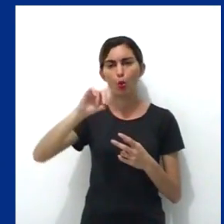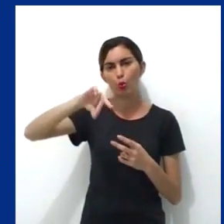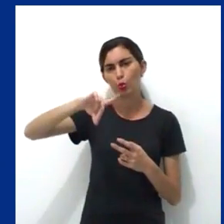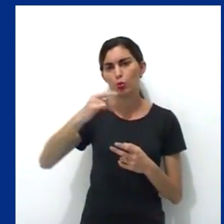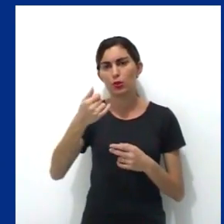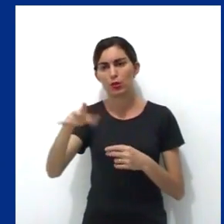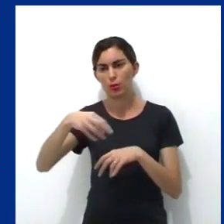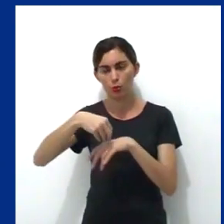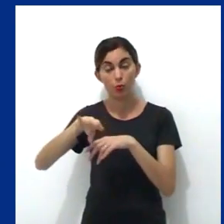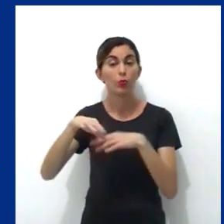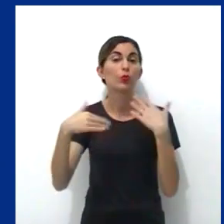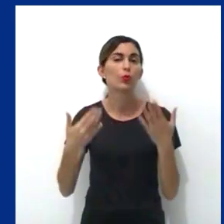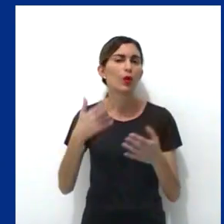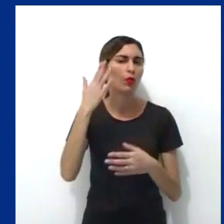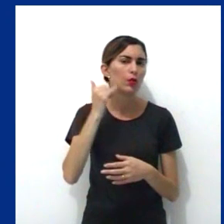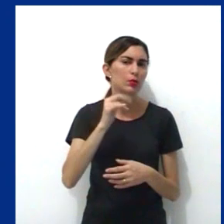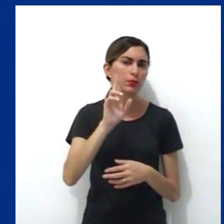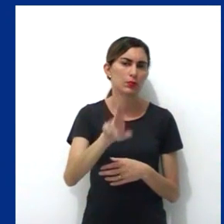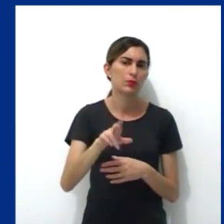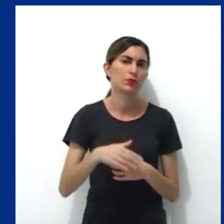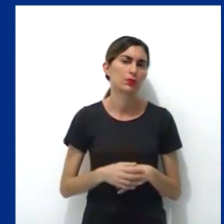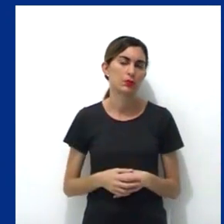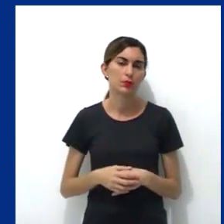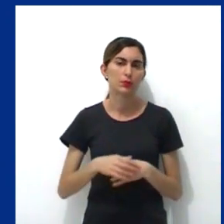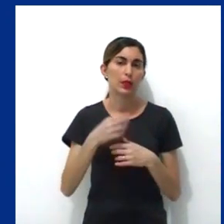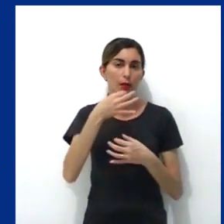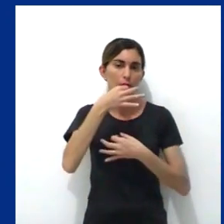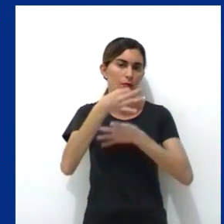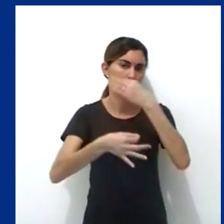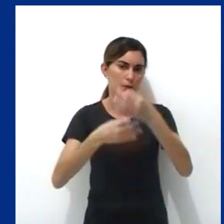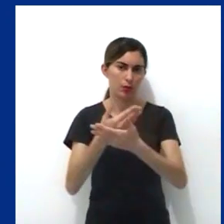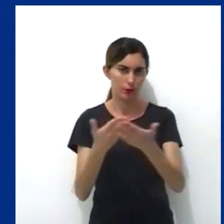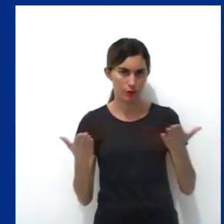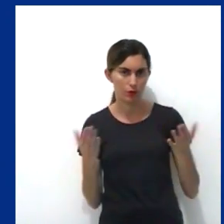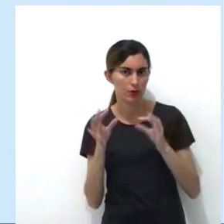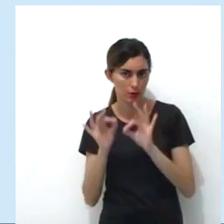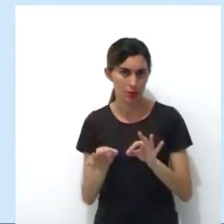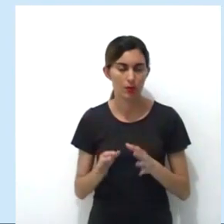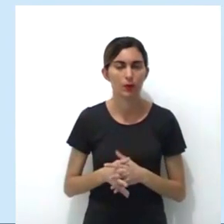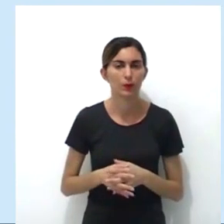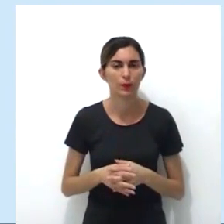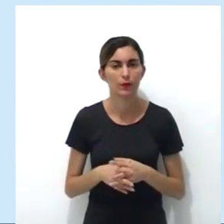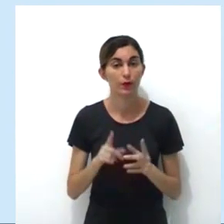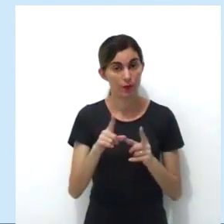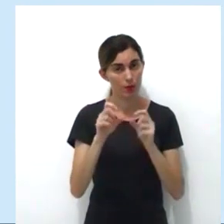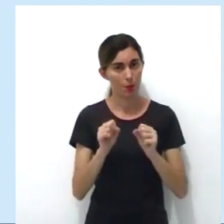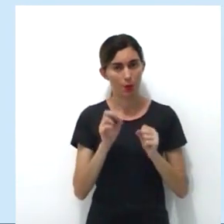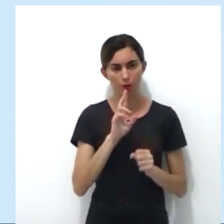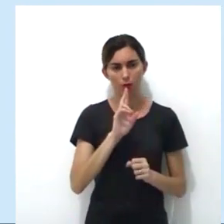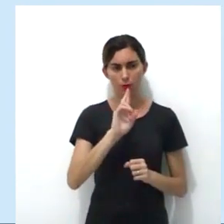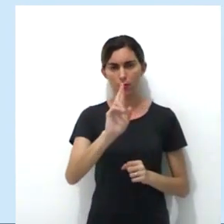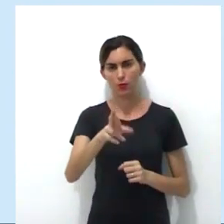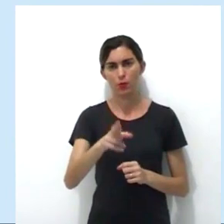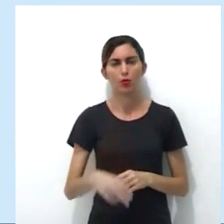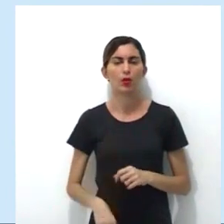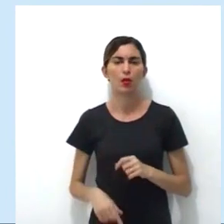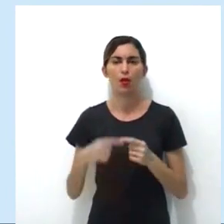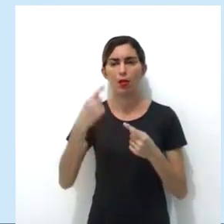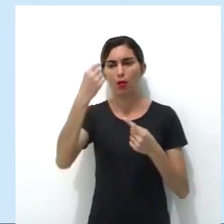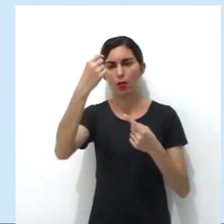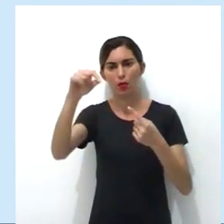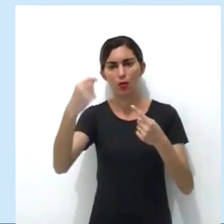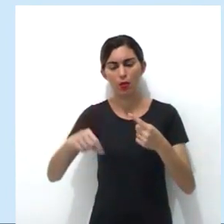C, condução e convecção. Letra D, irradiação e convecção.